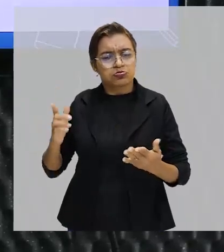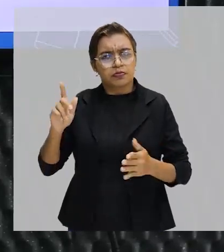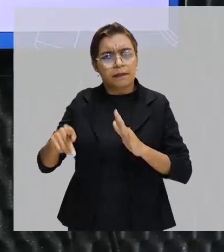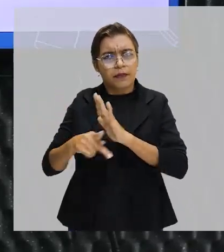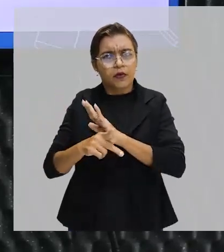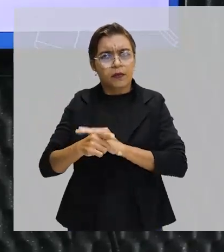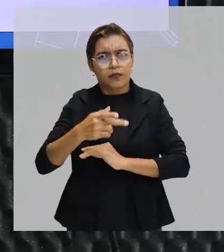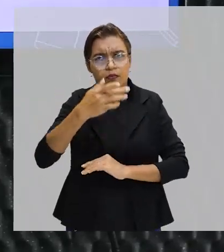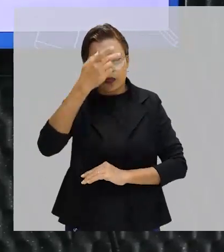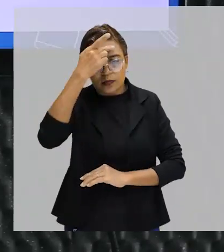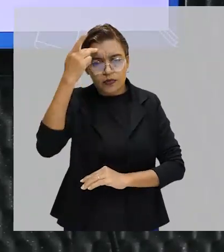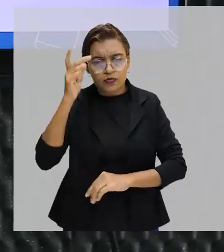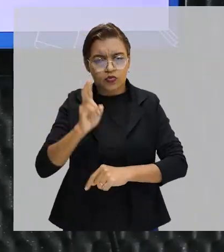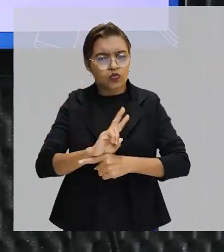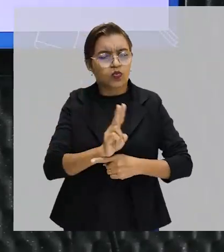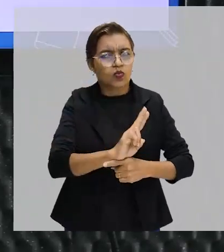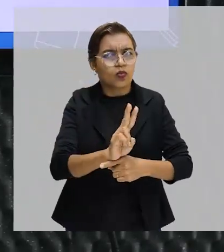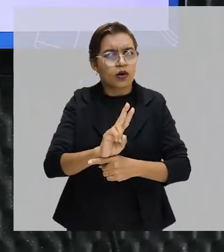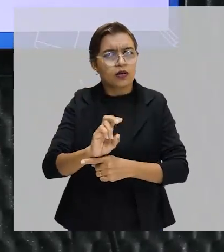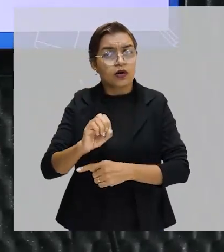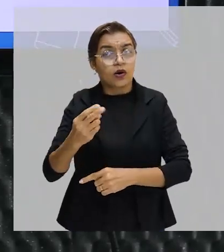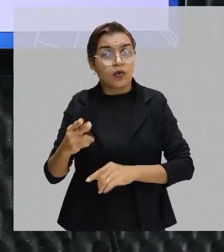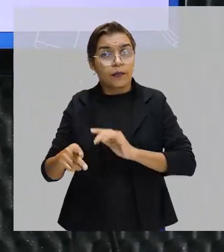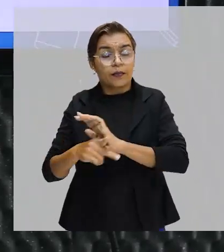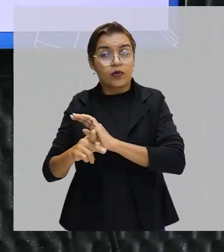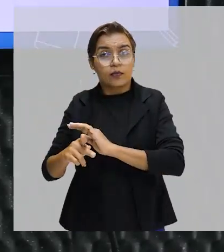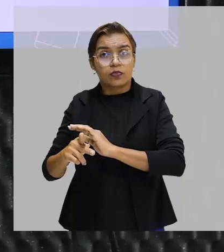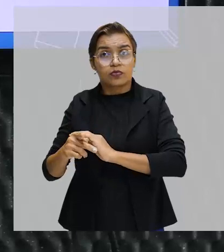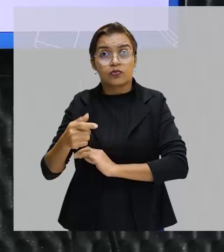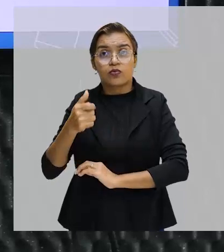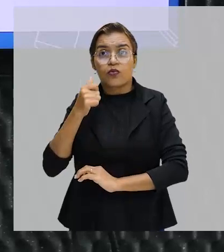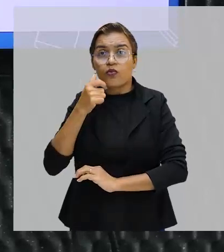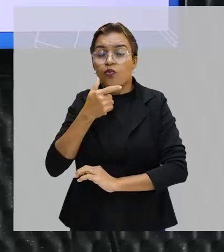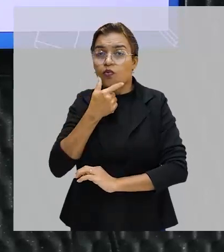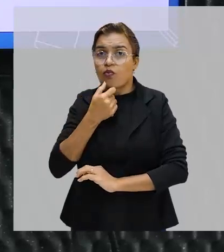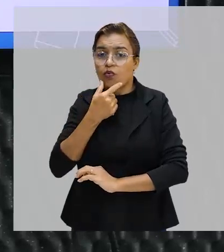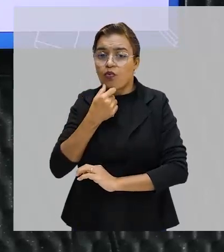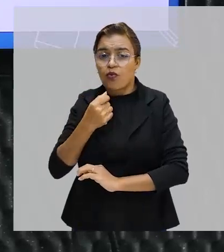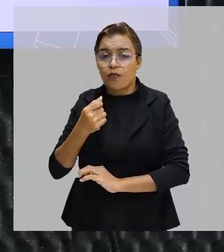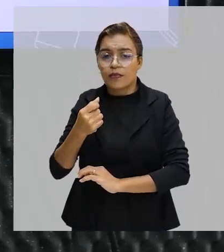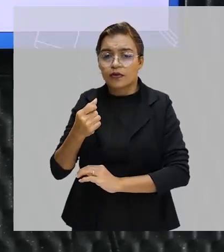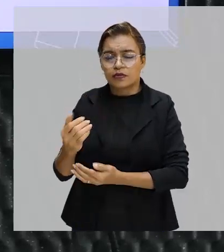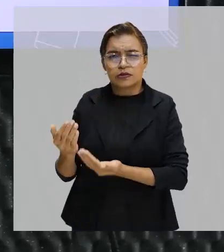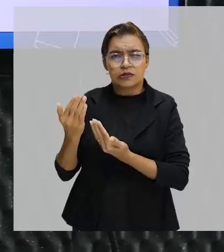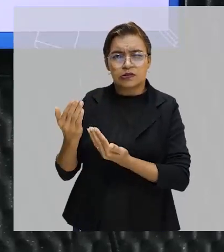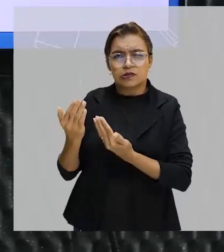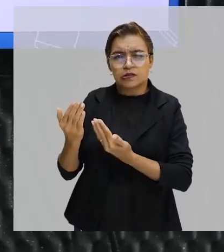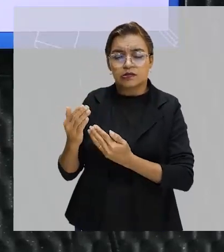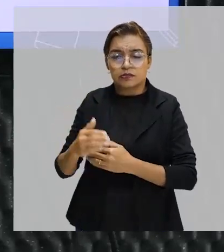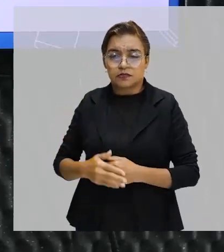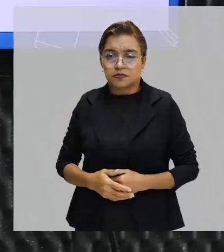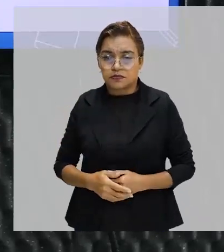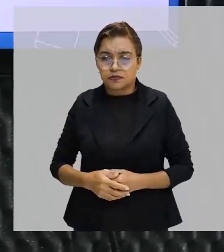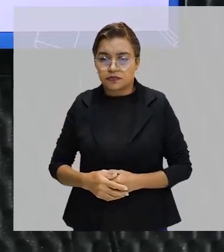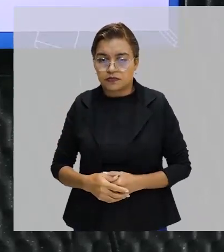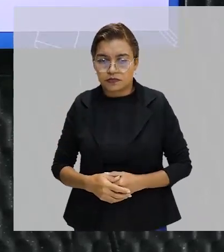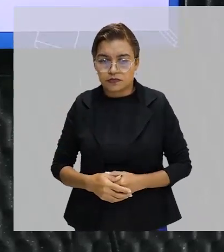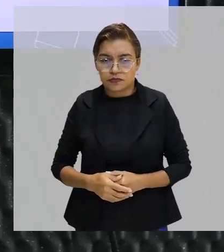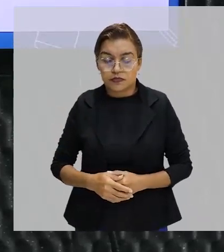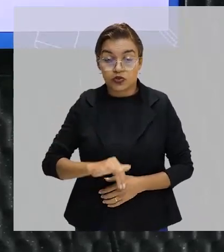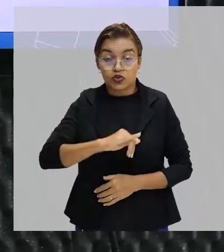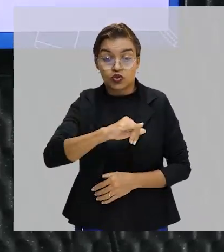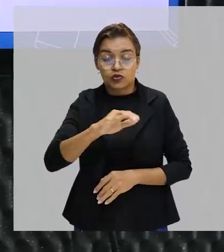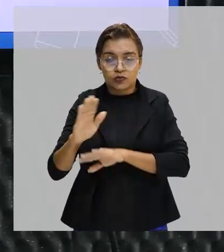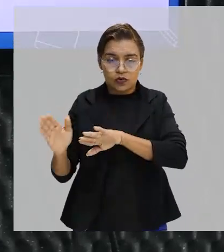guarda ou do suspeito. João foi ao restaurante com a sua irmã. É a irmã do